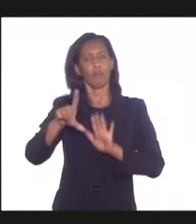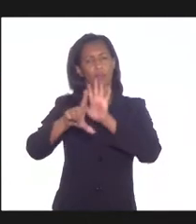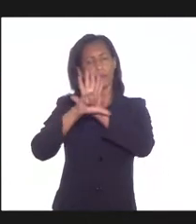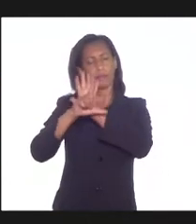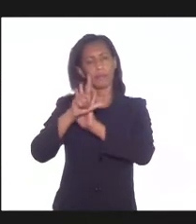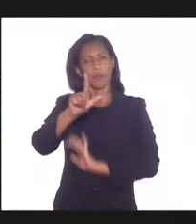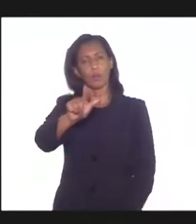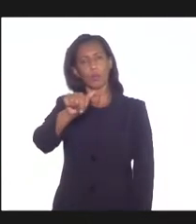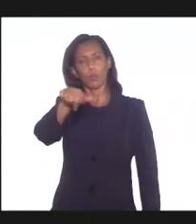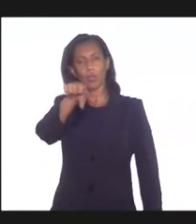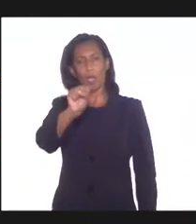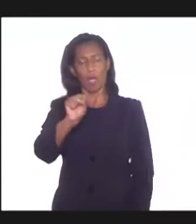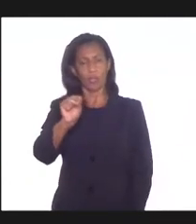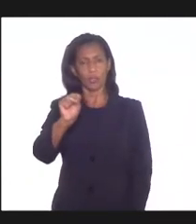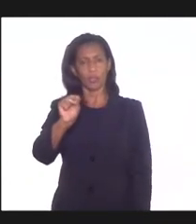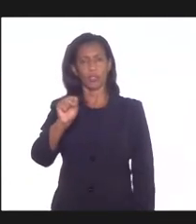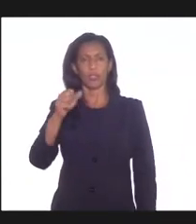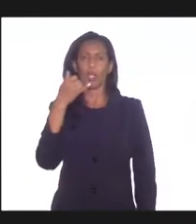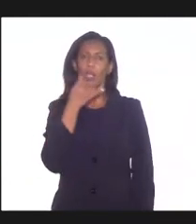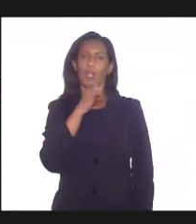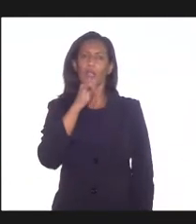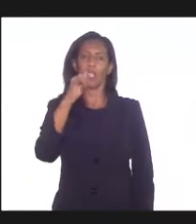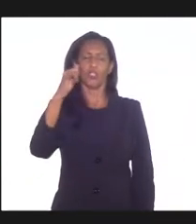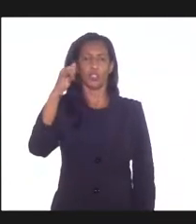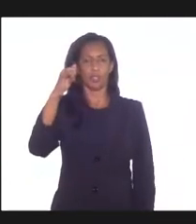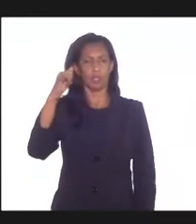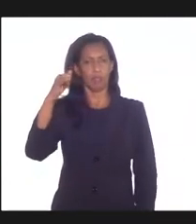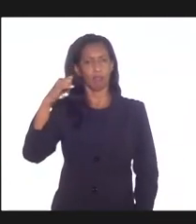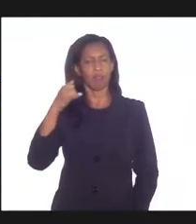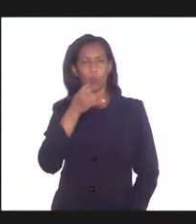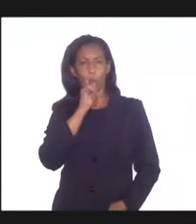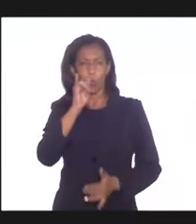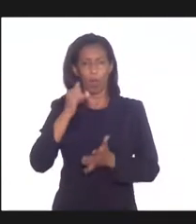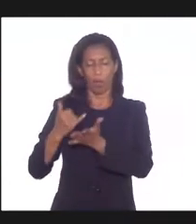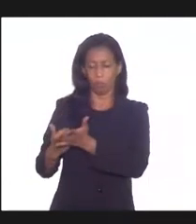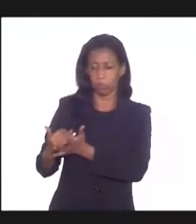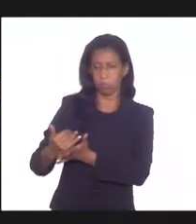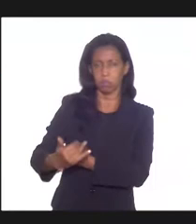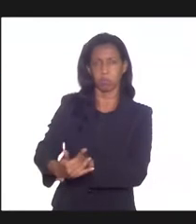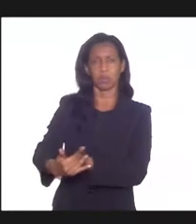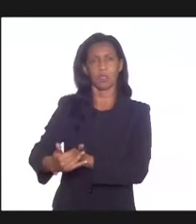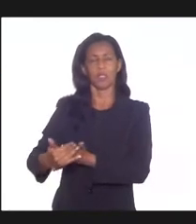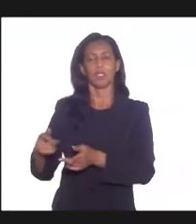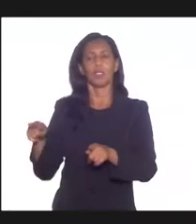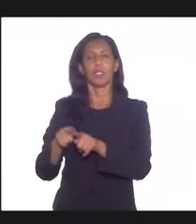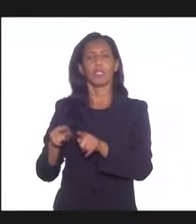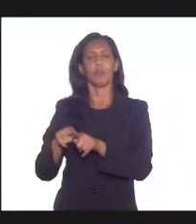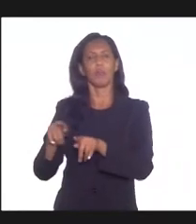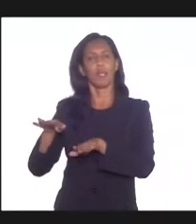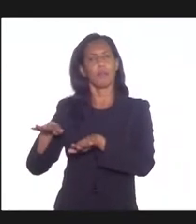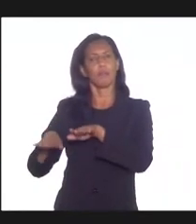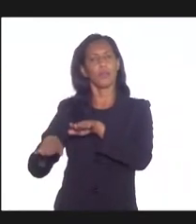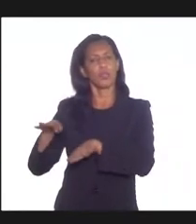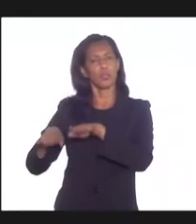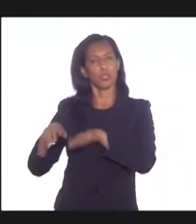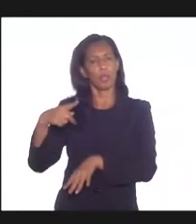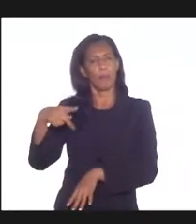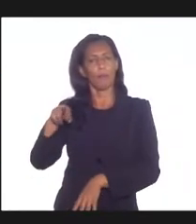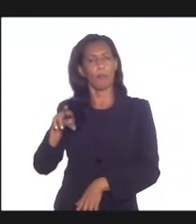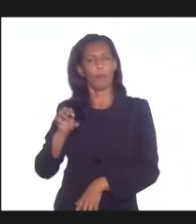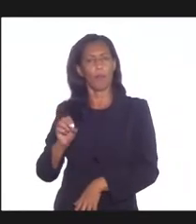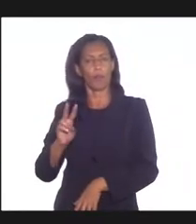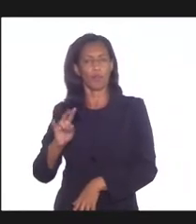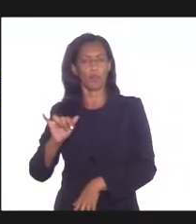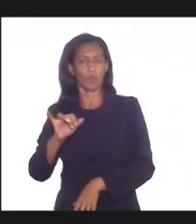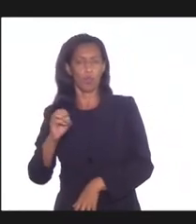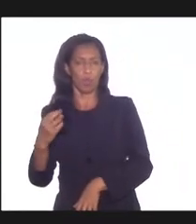seus impactos na geração de energia elétrica a partir das termoelétricas e também da medida provisória que está nesse momento no Senado